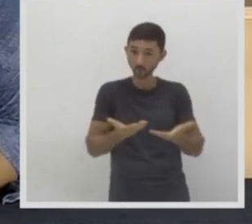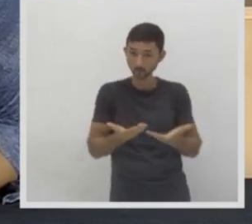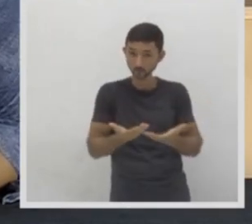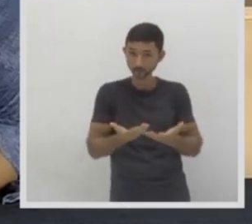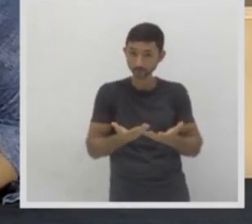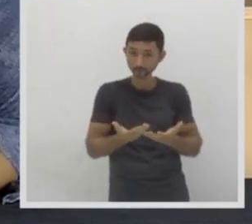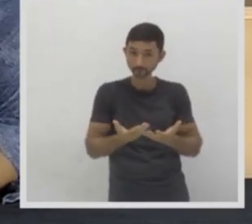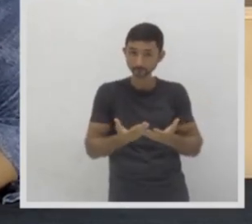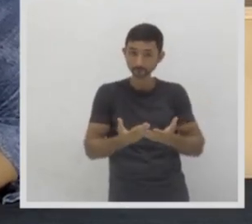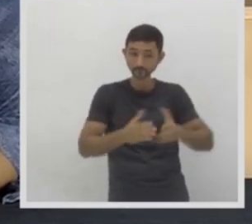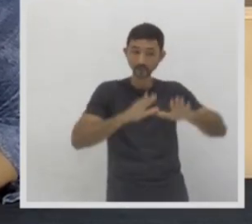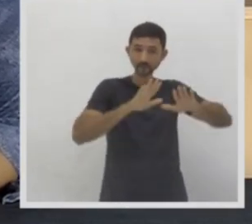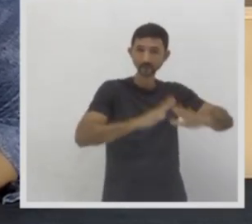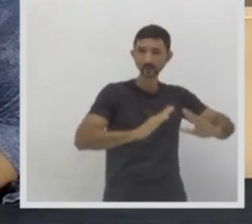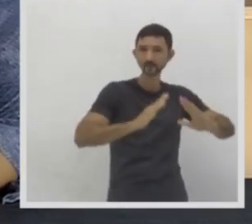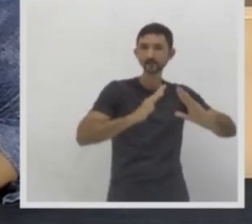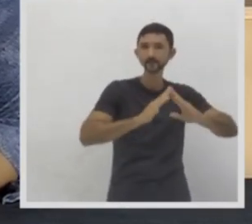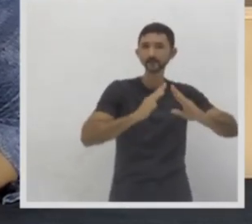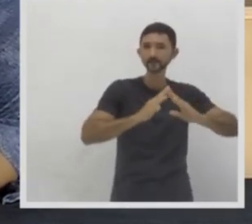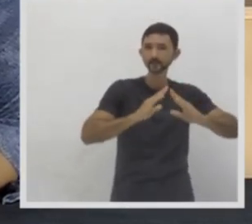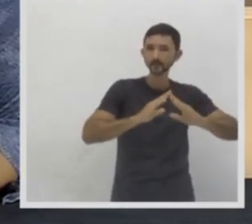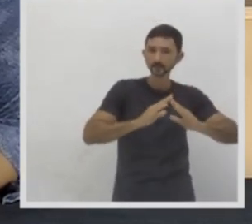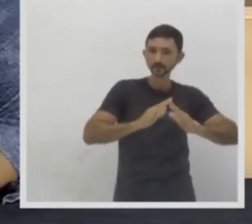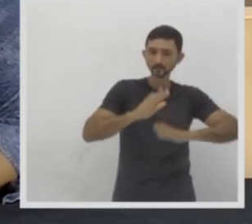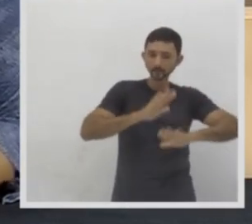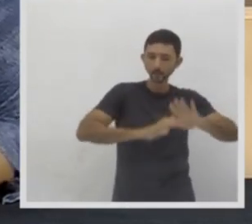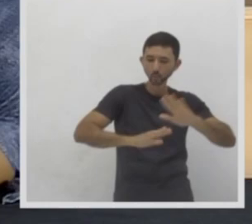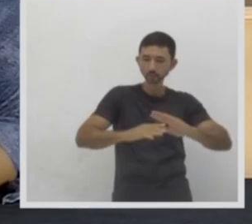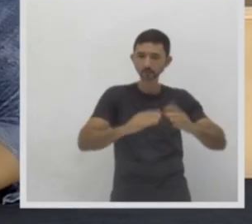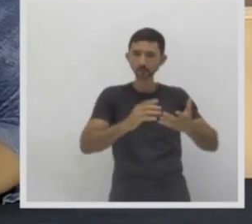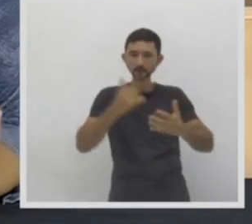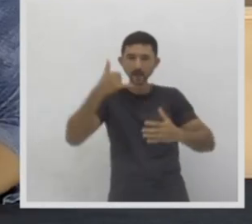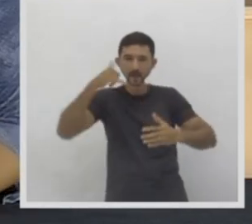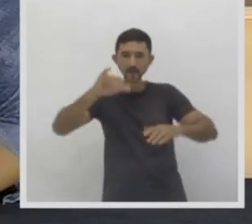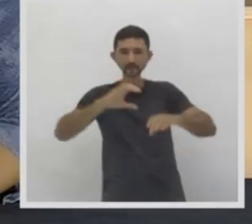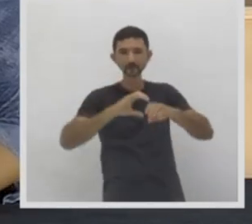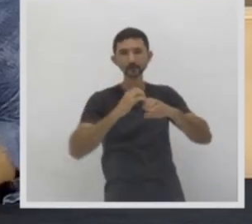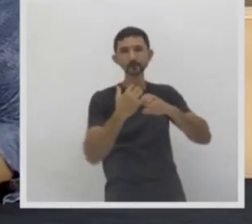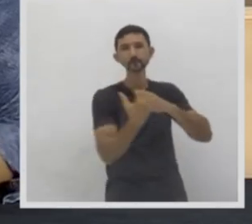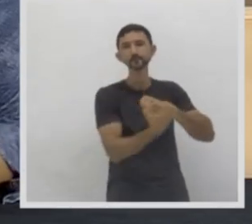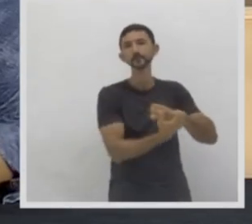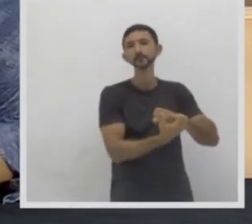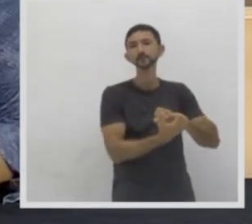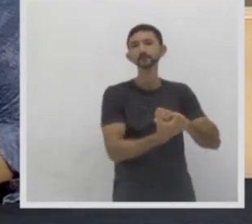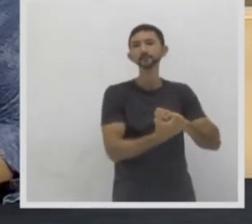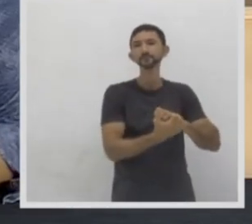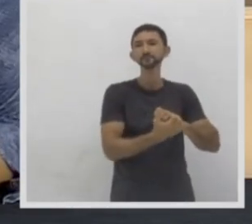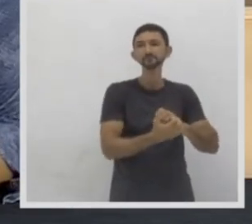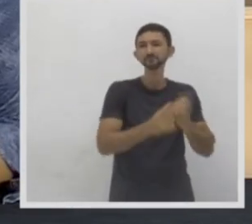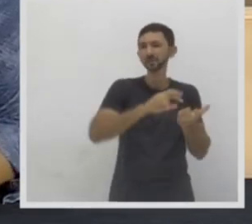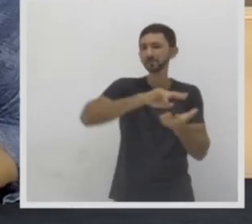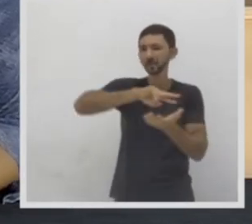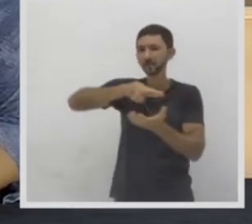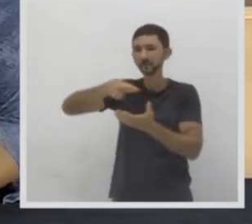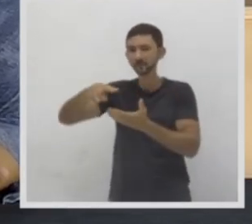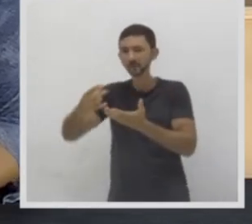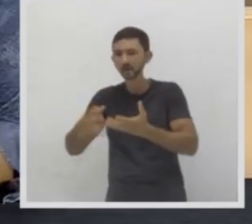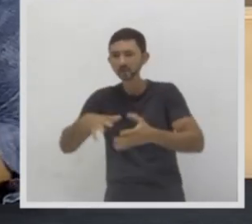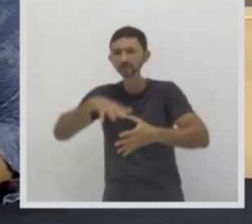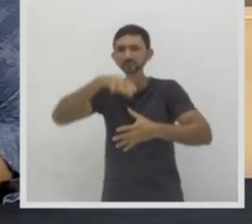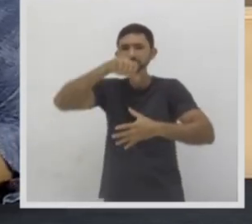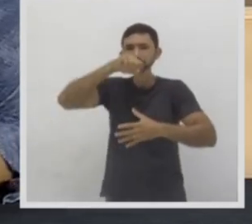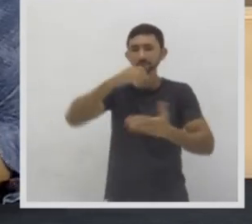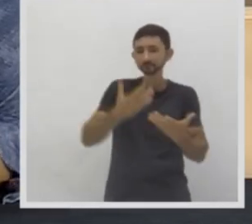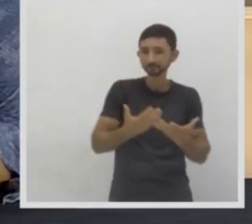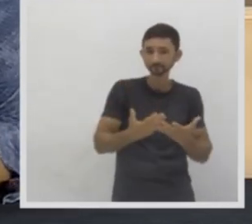que ficar em casa para se prevenir de um vírus que pode atingir as pessoas de diferentes formas, mas que para